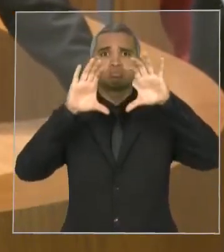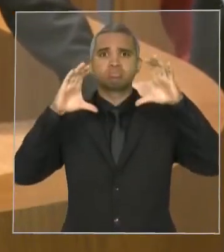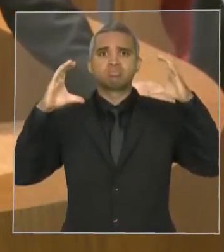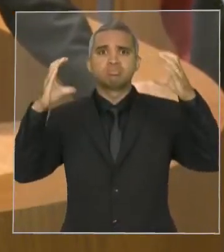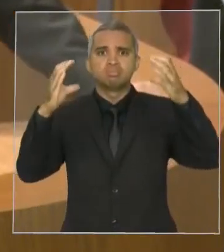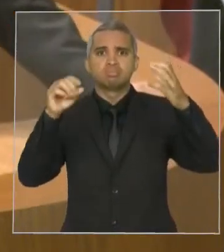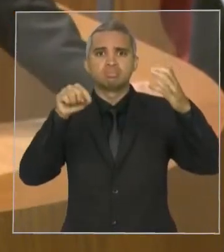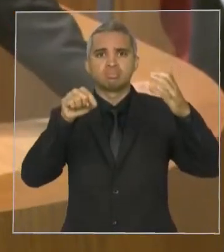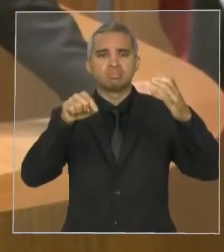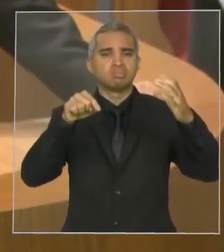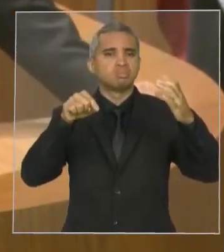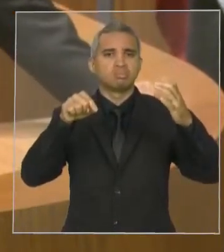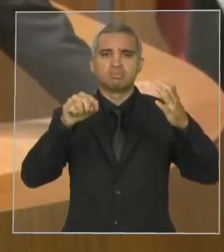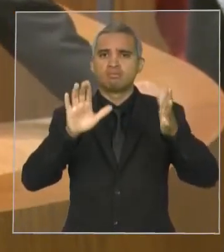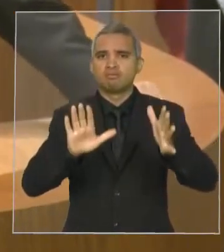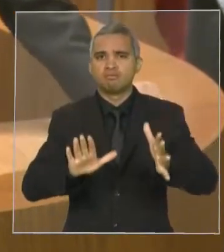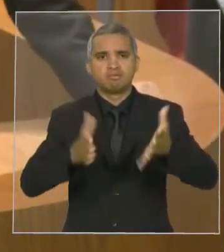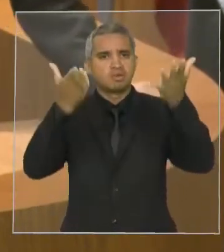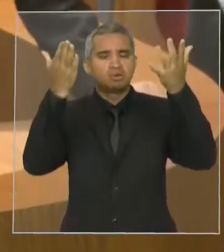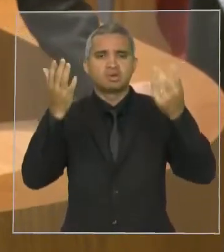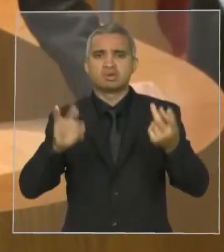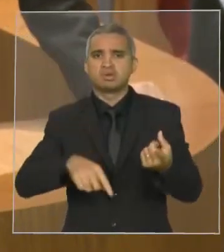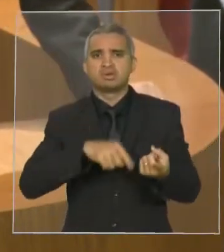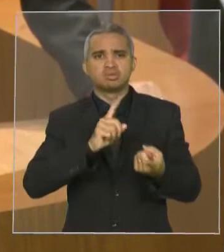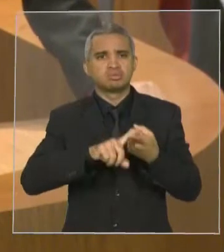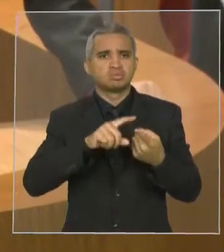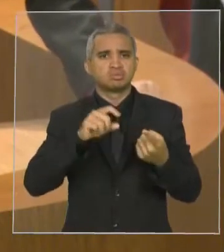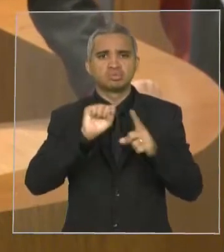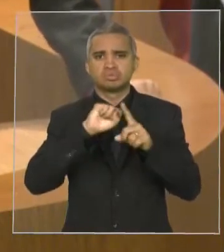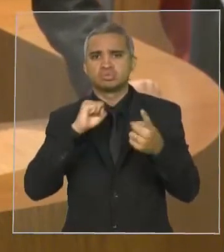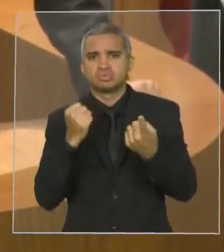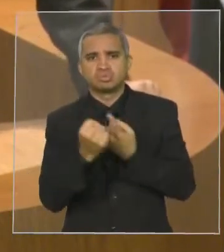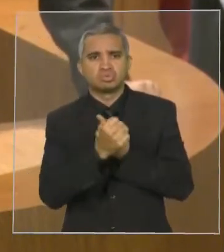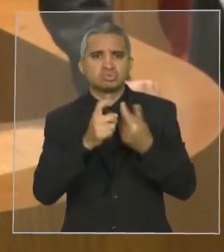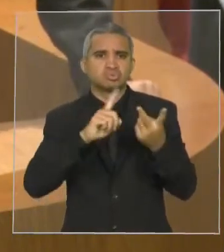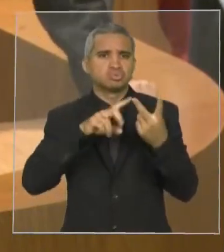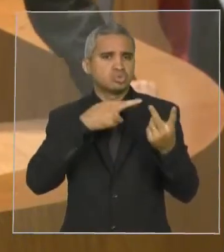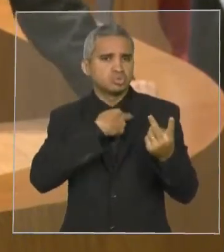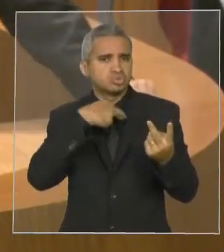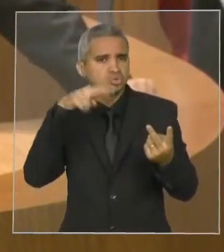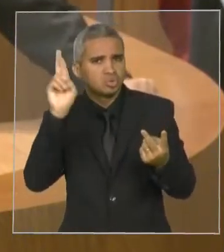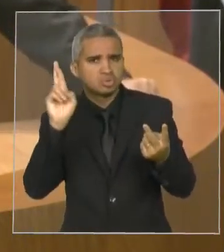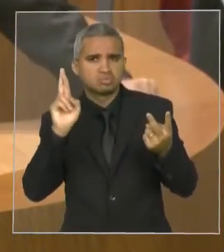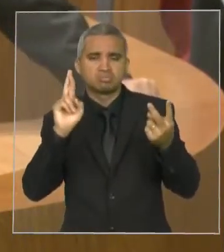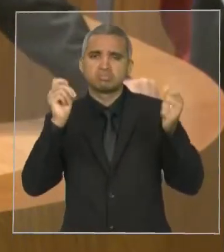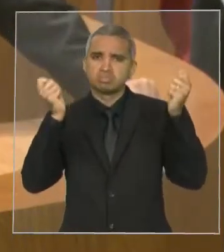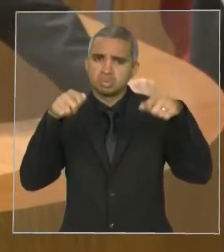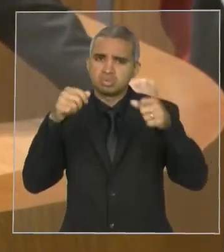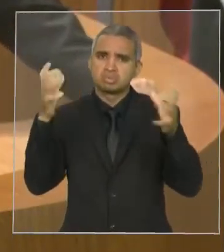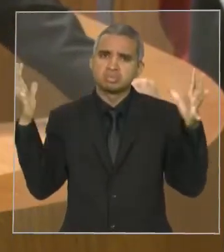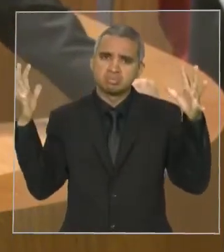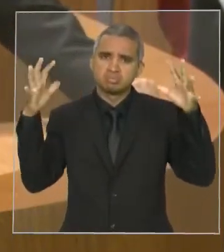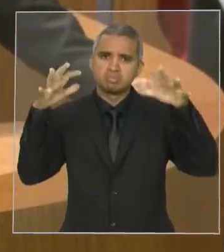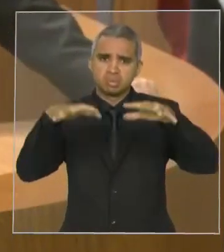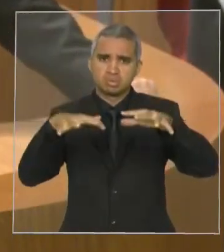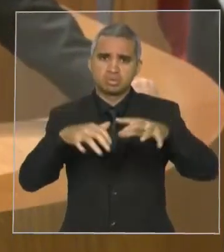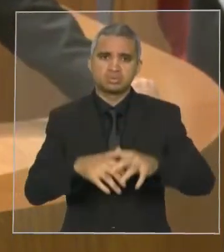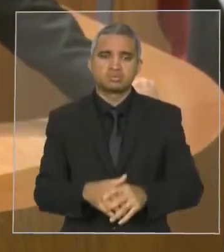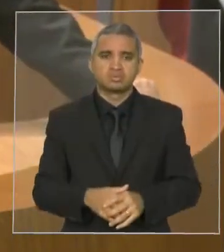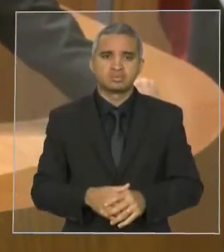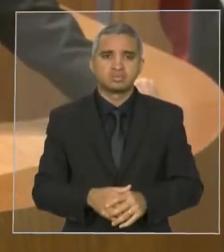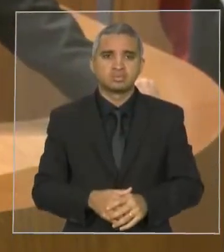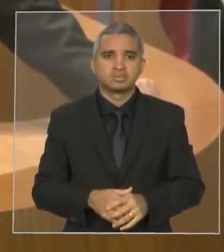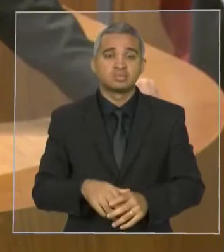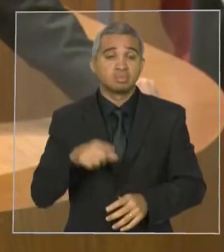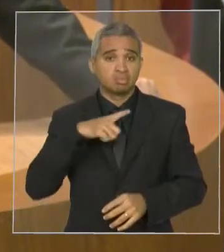a maior do estado do maranhão até então a maior era que em são luís a praça